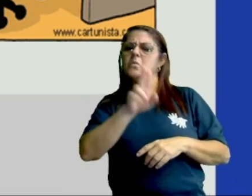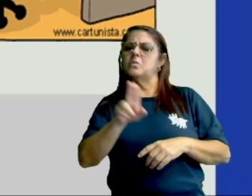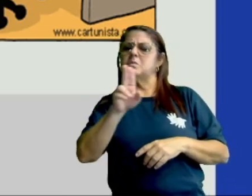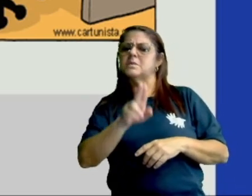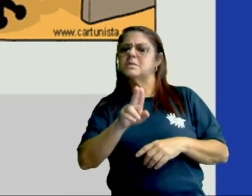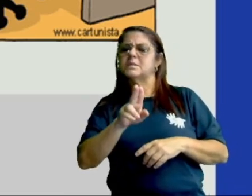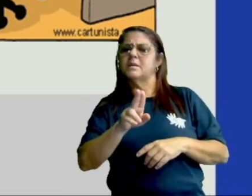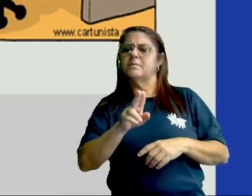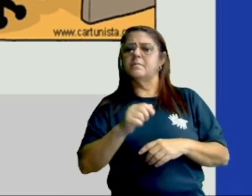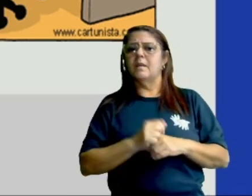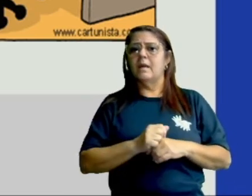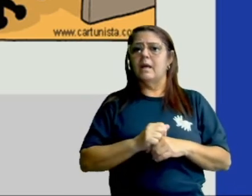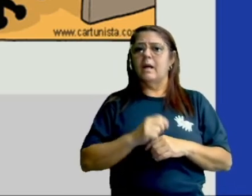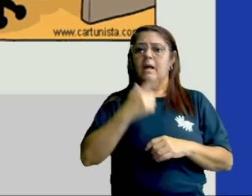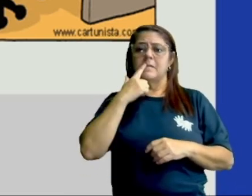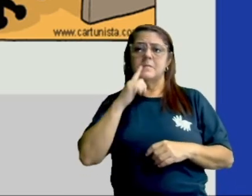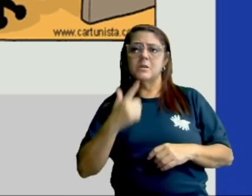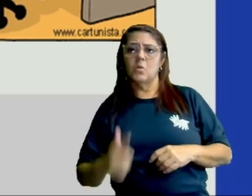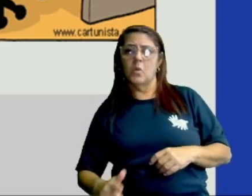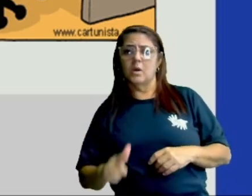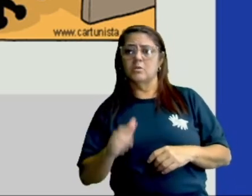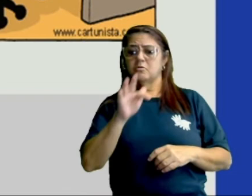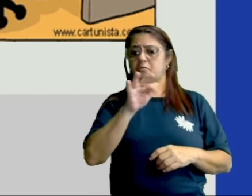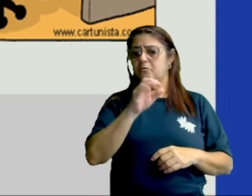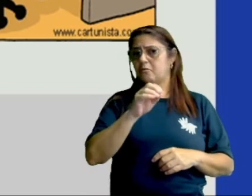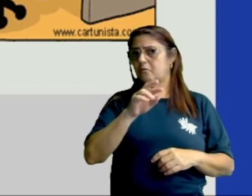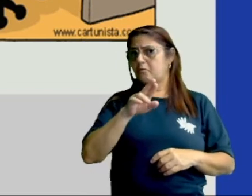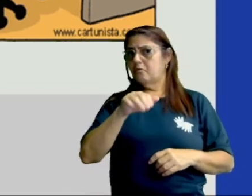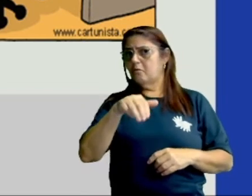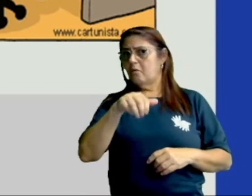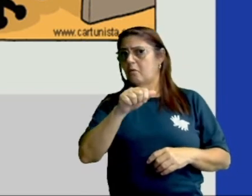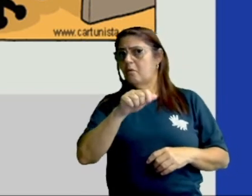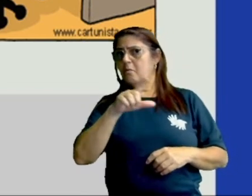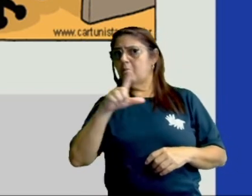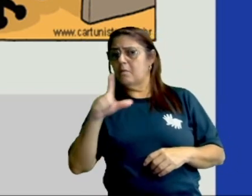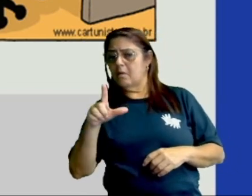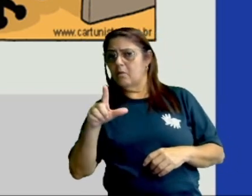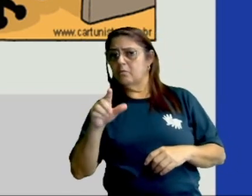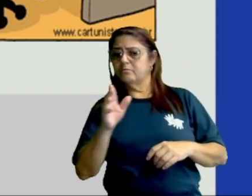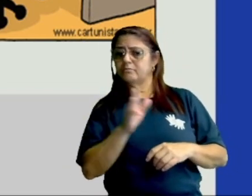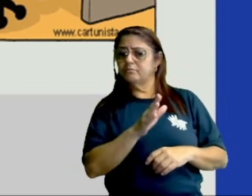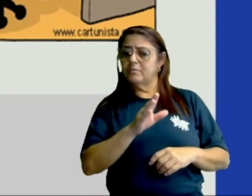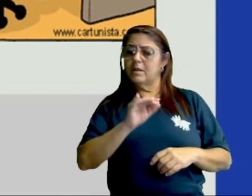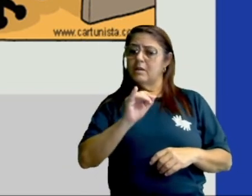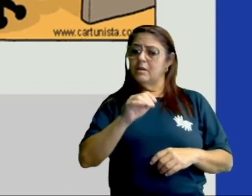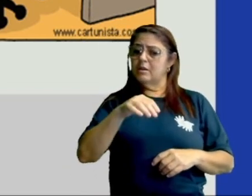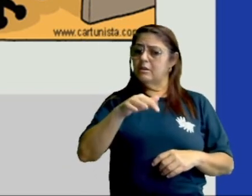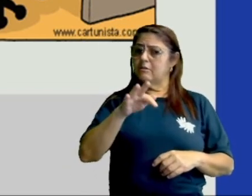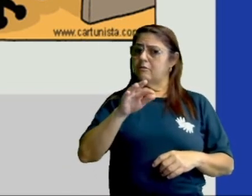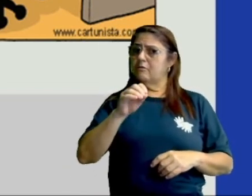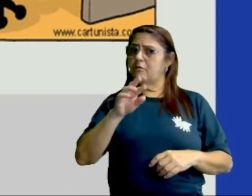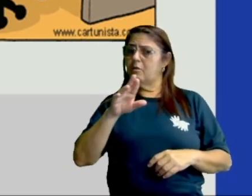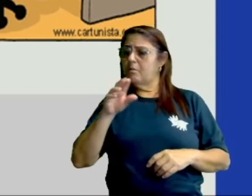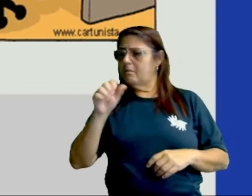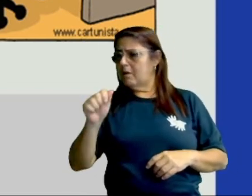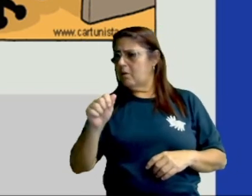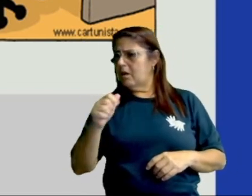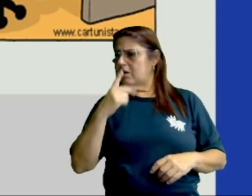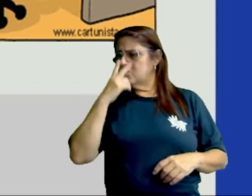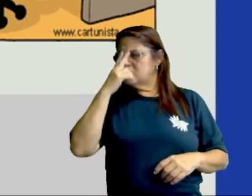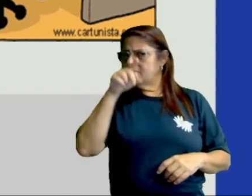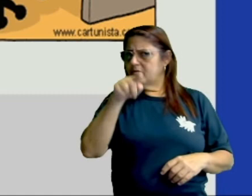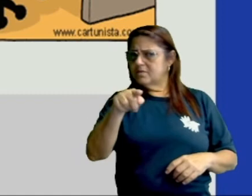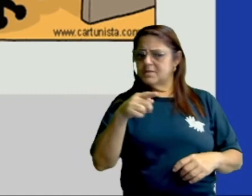da linguagem mais formal e da informal? Então, se a gente observa, nós temos, achamos que você passa tempo